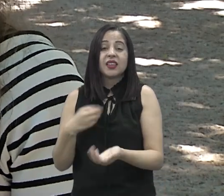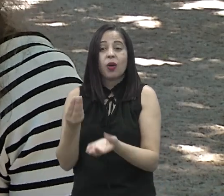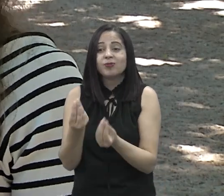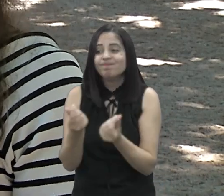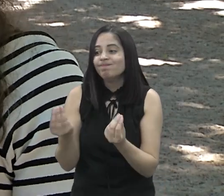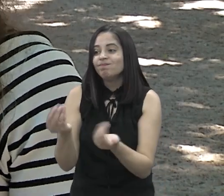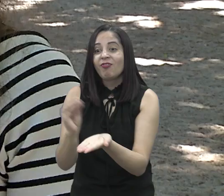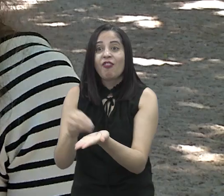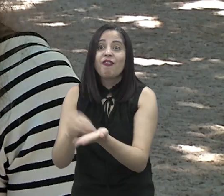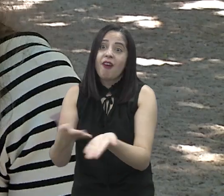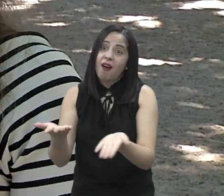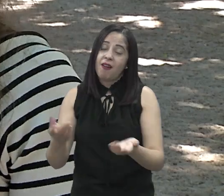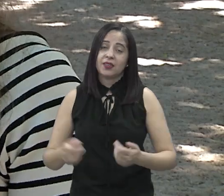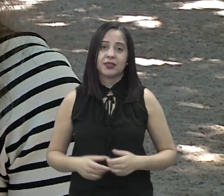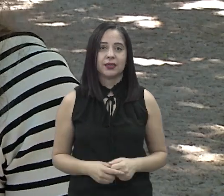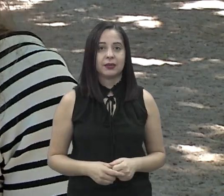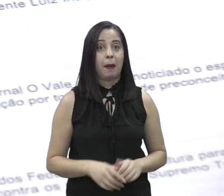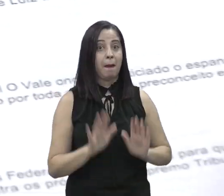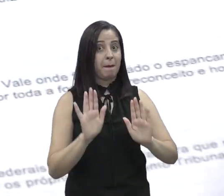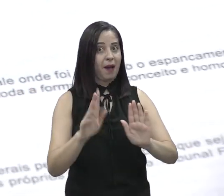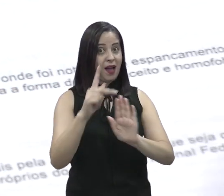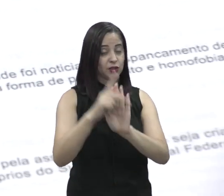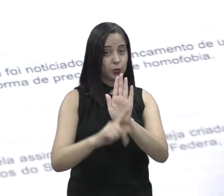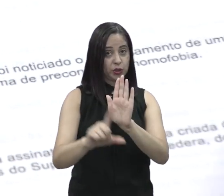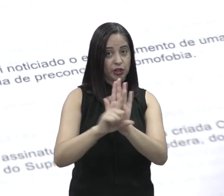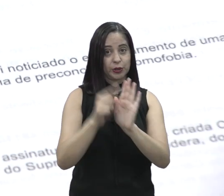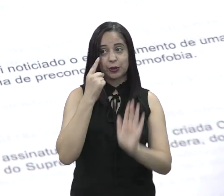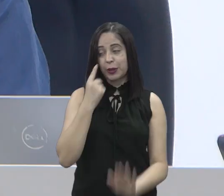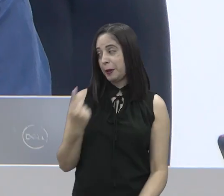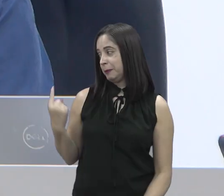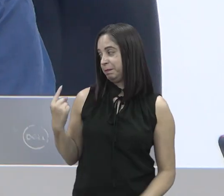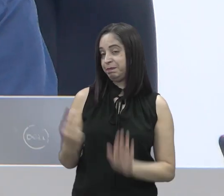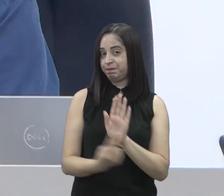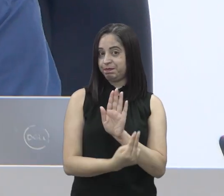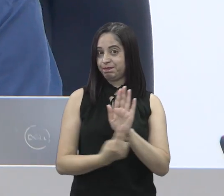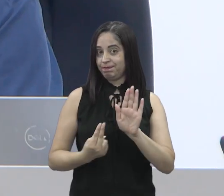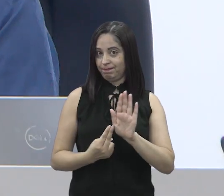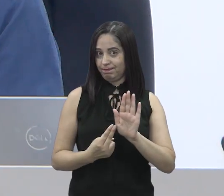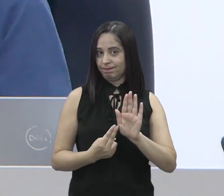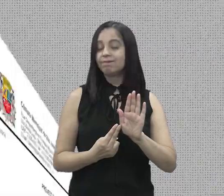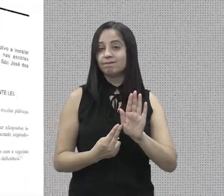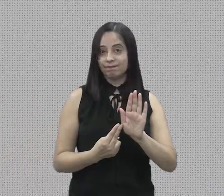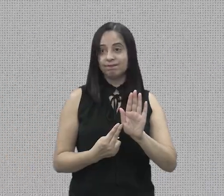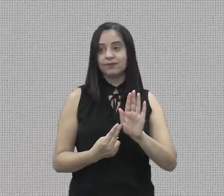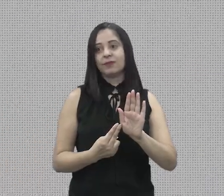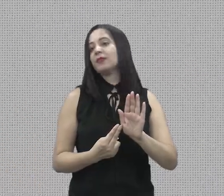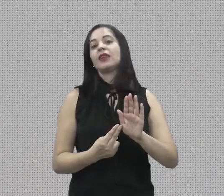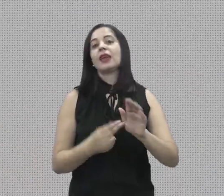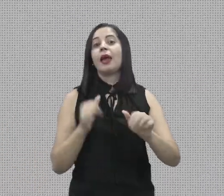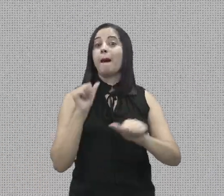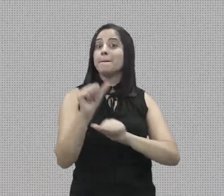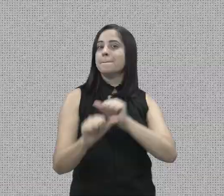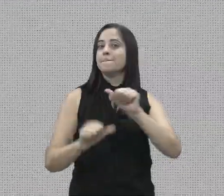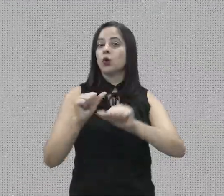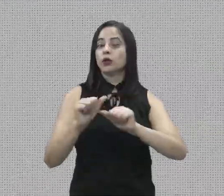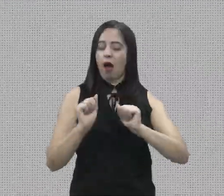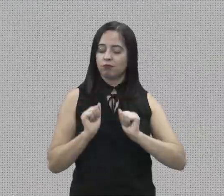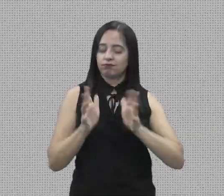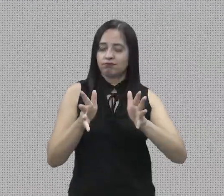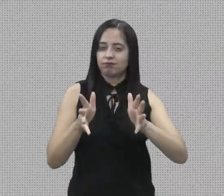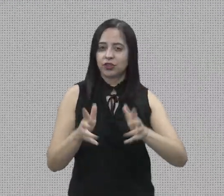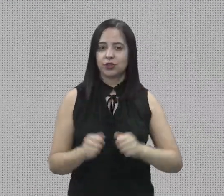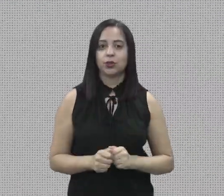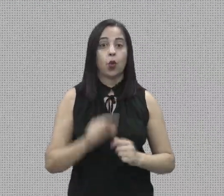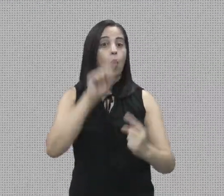Então a gente sente falta disso hoje em dia. Mas um projeto de lei do vereador Zé Luiz, que tramita na Câmara, quer mudar